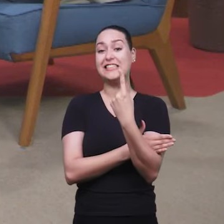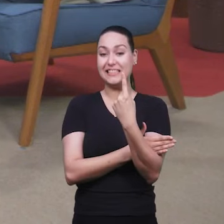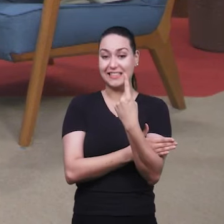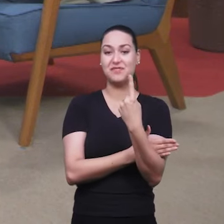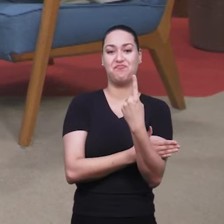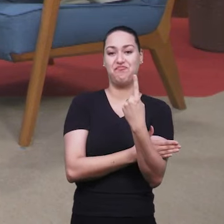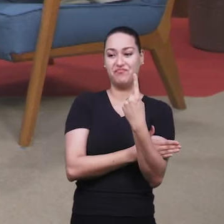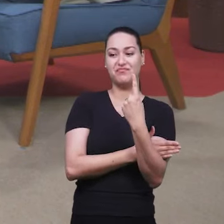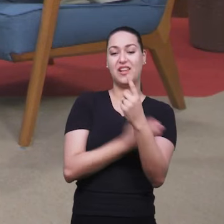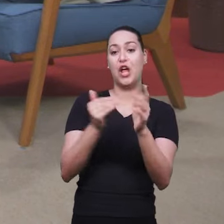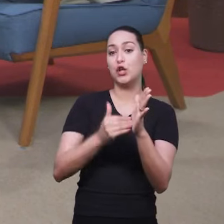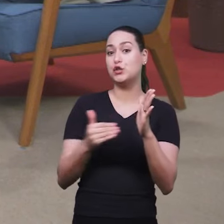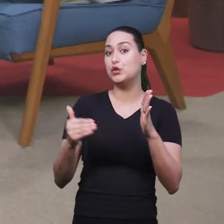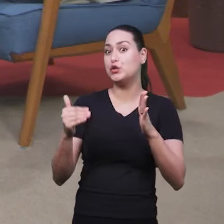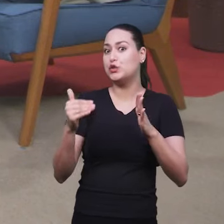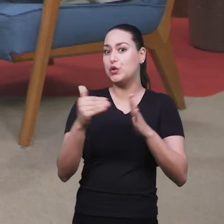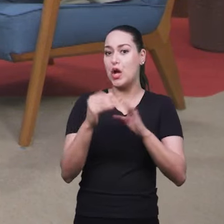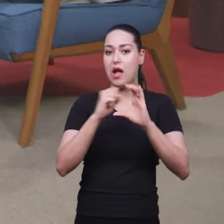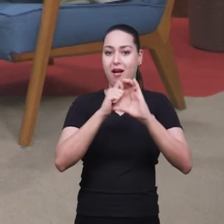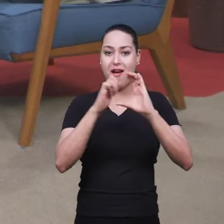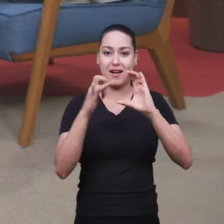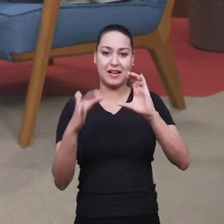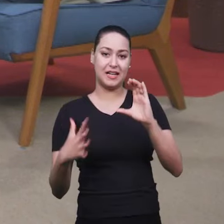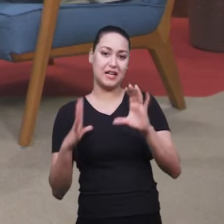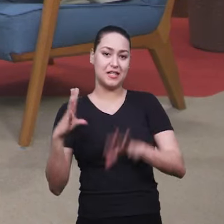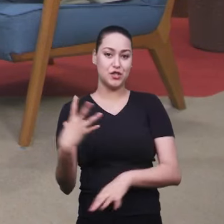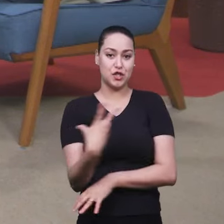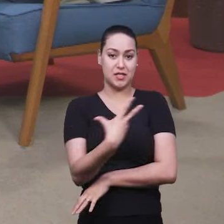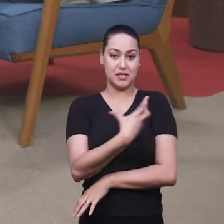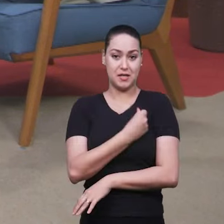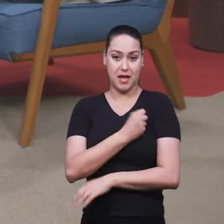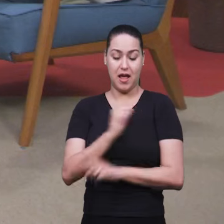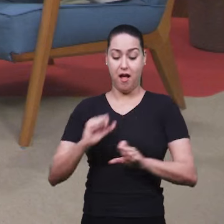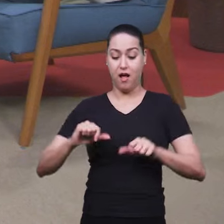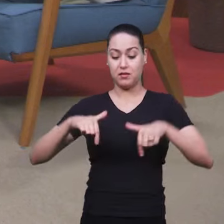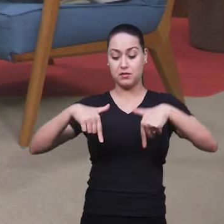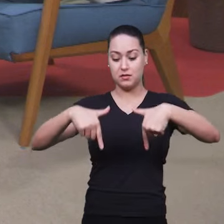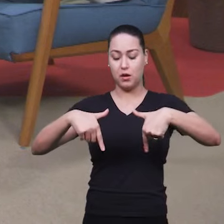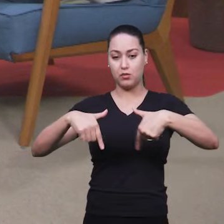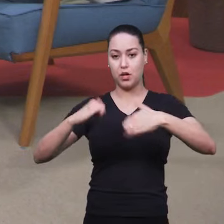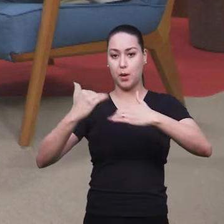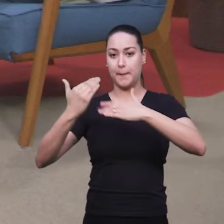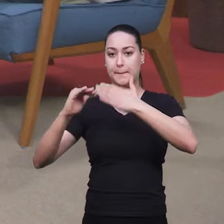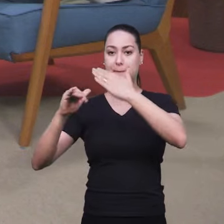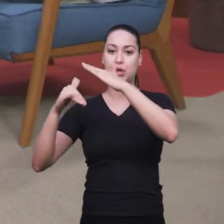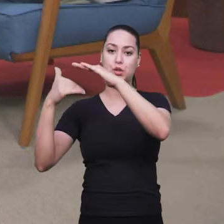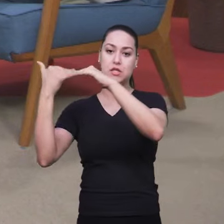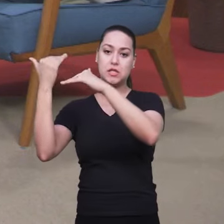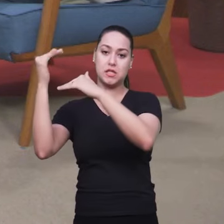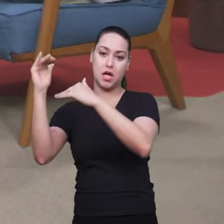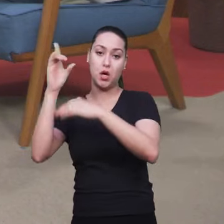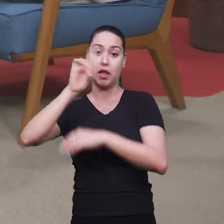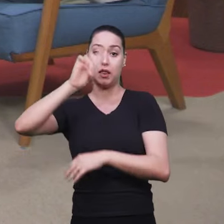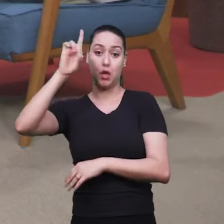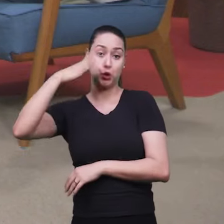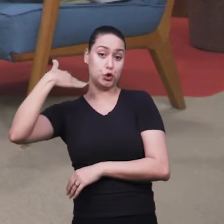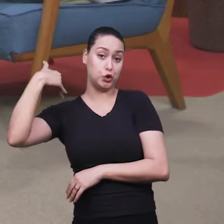também todos esses atributos da salvação como o ato e